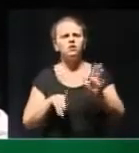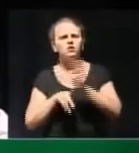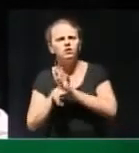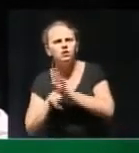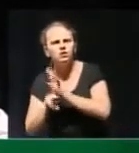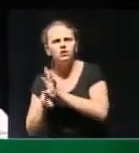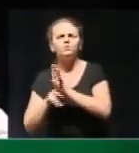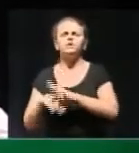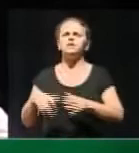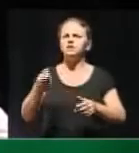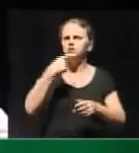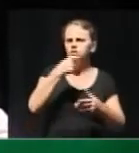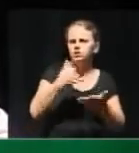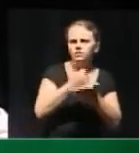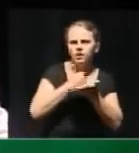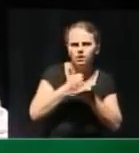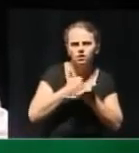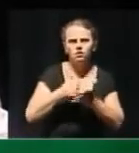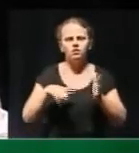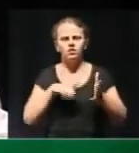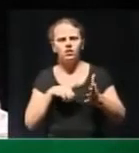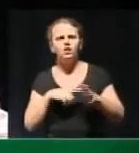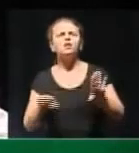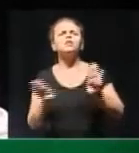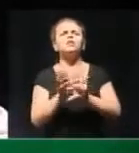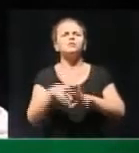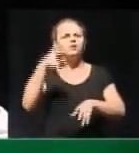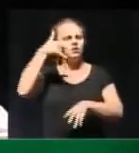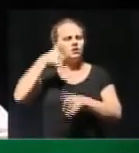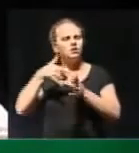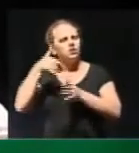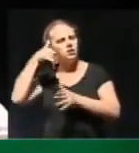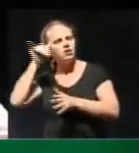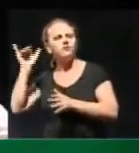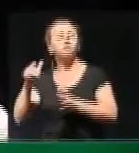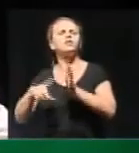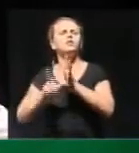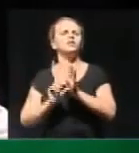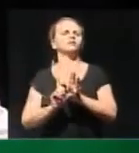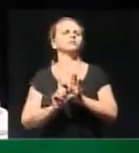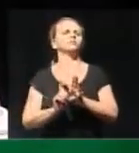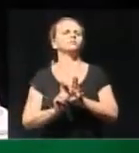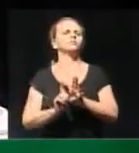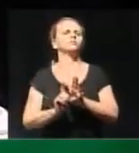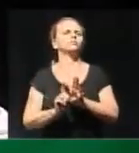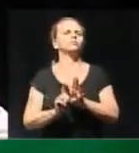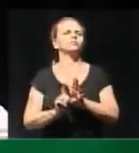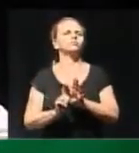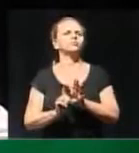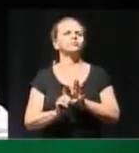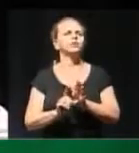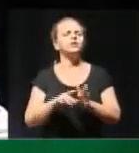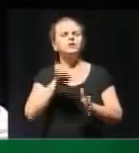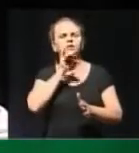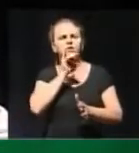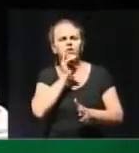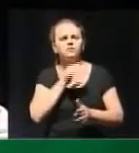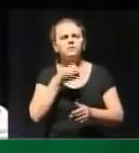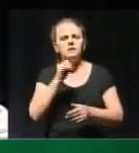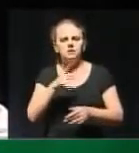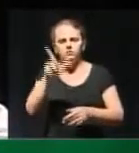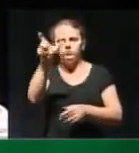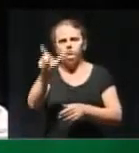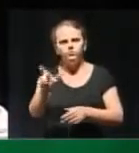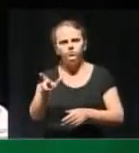termos de tratamento, mas também de prevenção. Mostrar que quanto melhor nós tratarmos o nosso